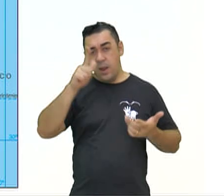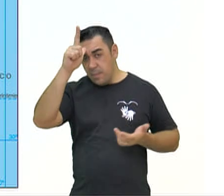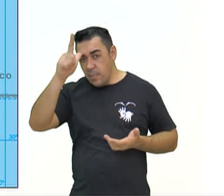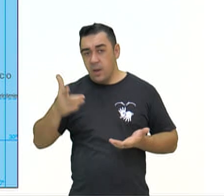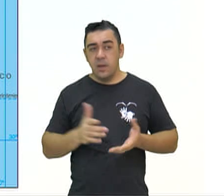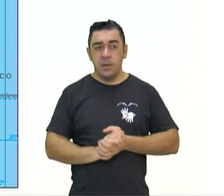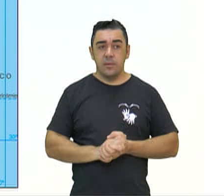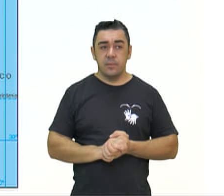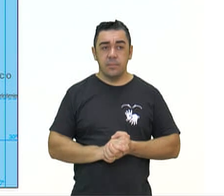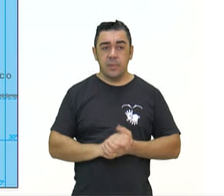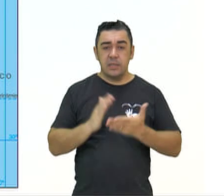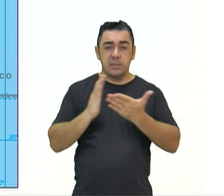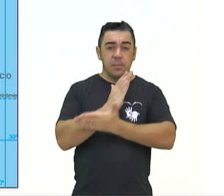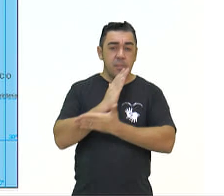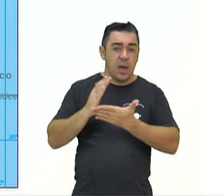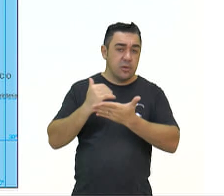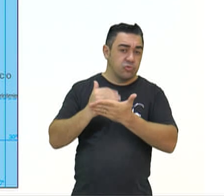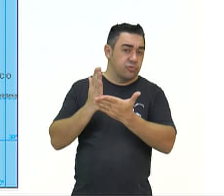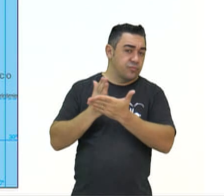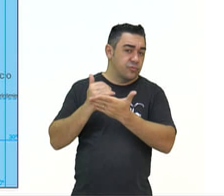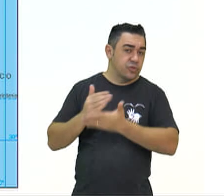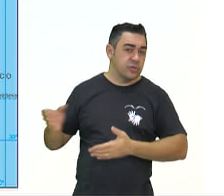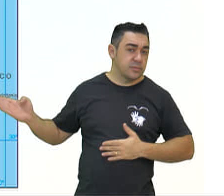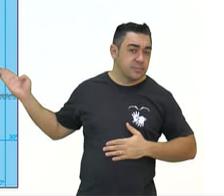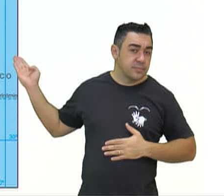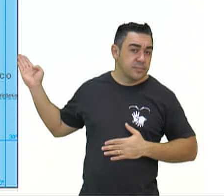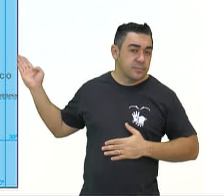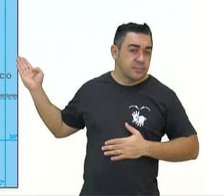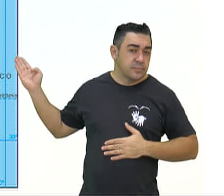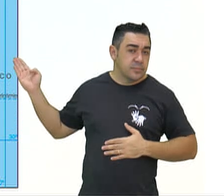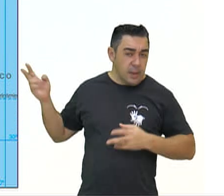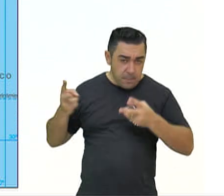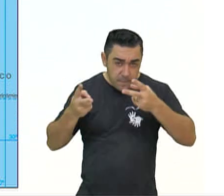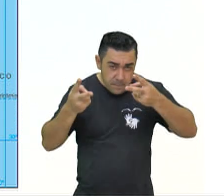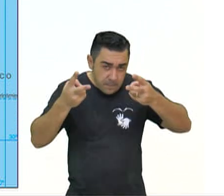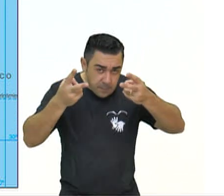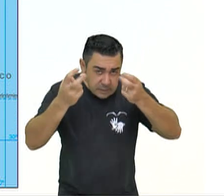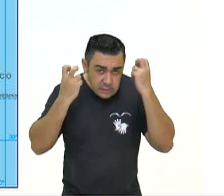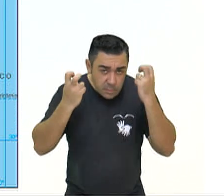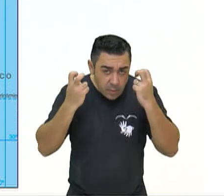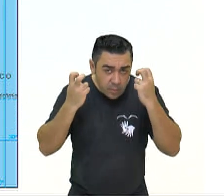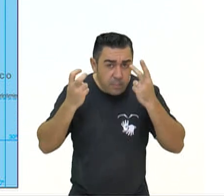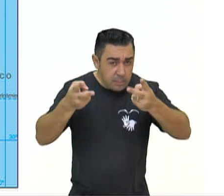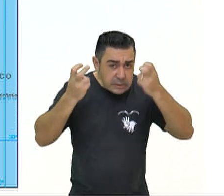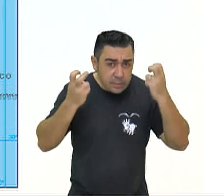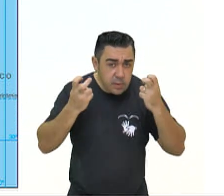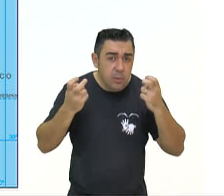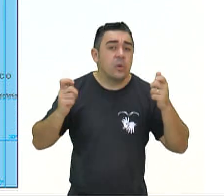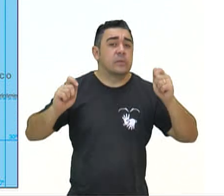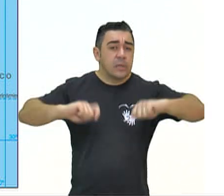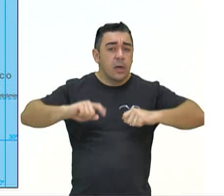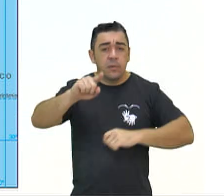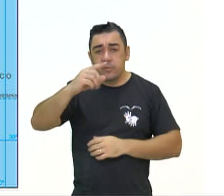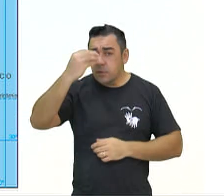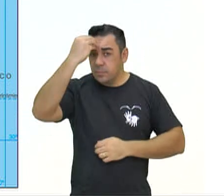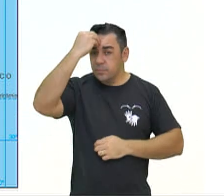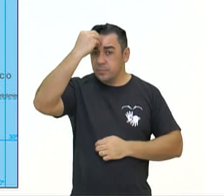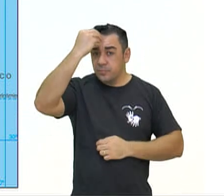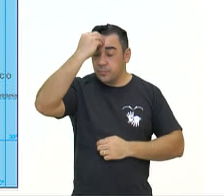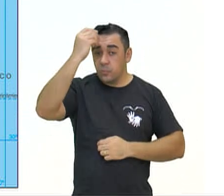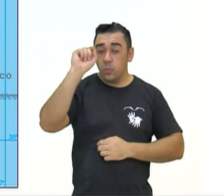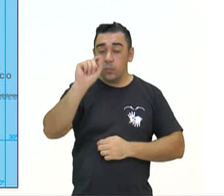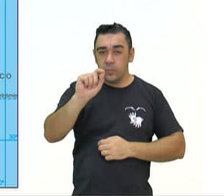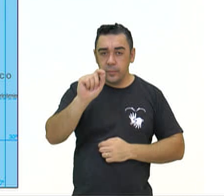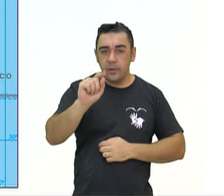para chegar neste espaço. Notou aí, tem uma explicação. Se você guardar essa informação, você vai